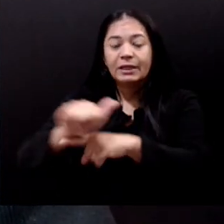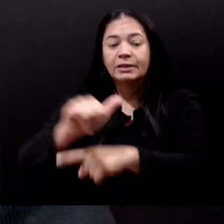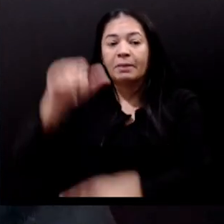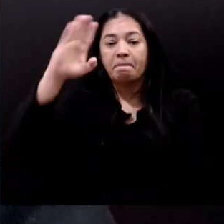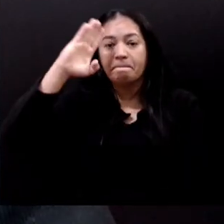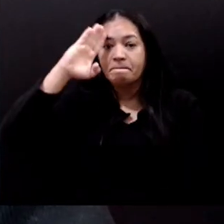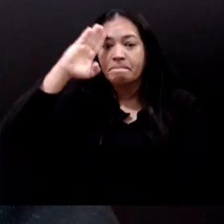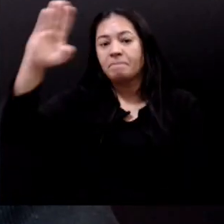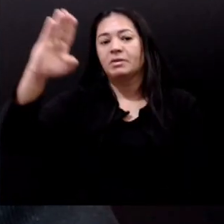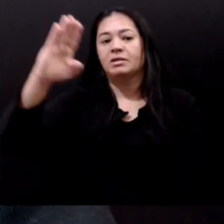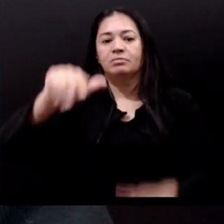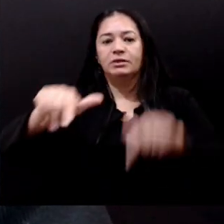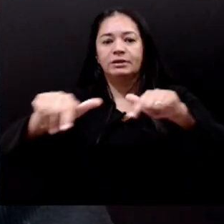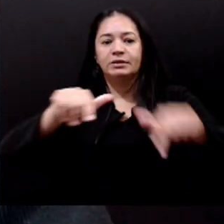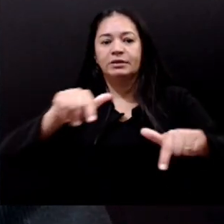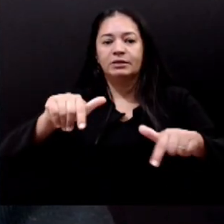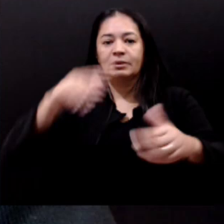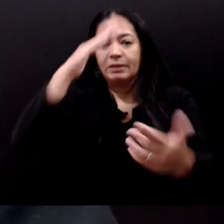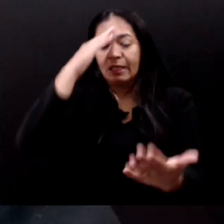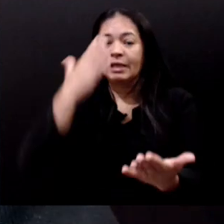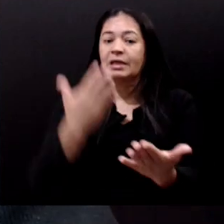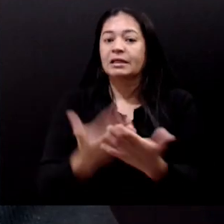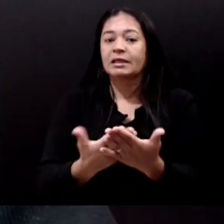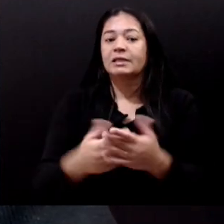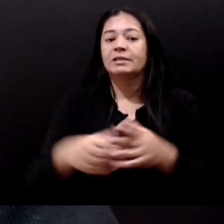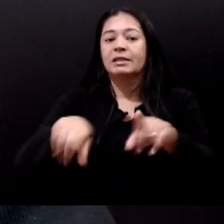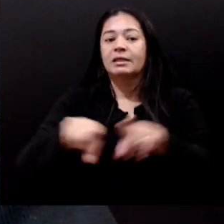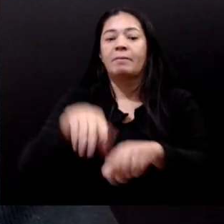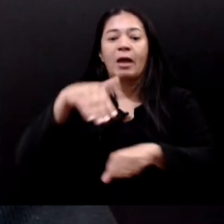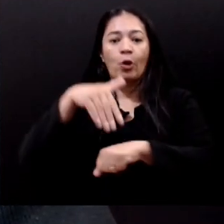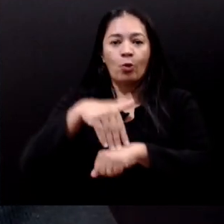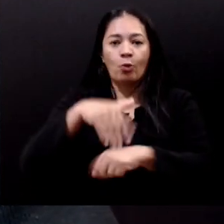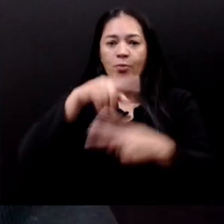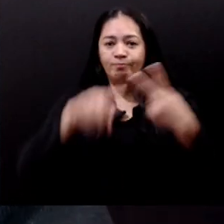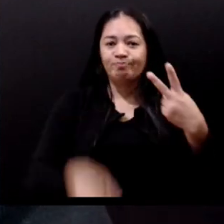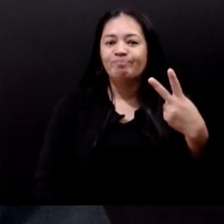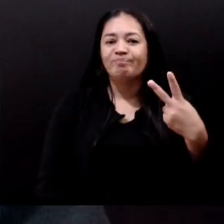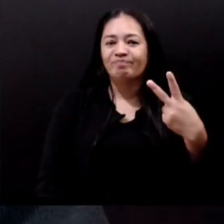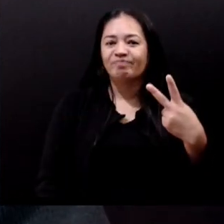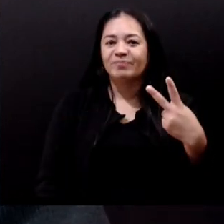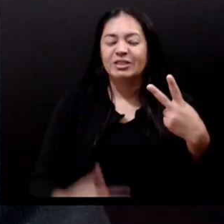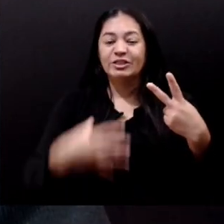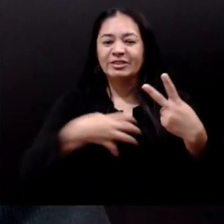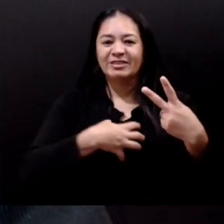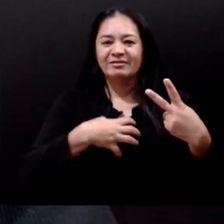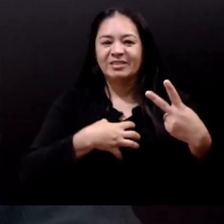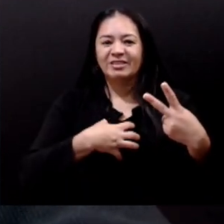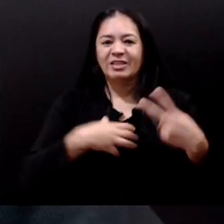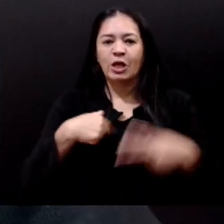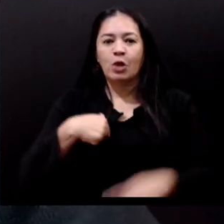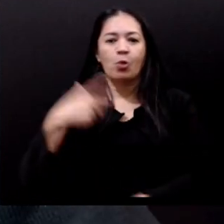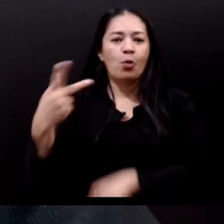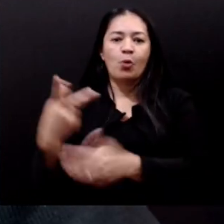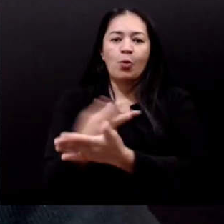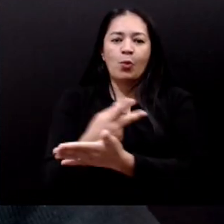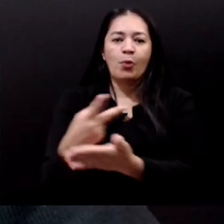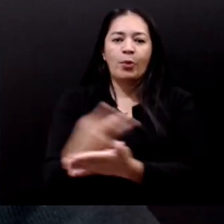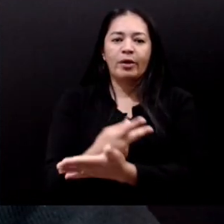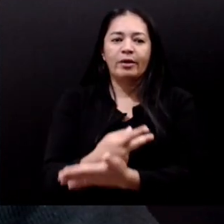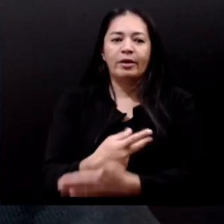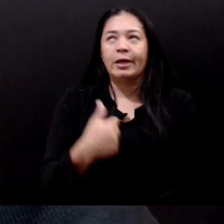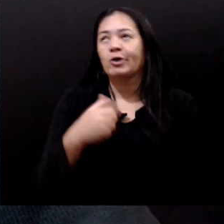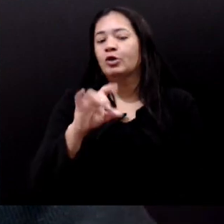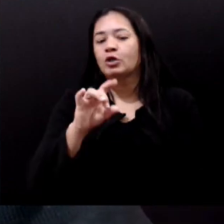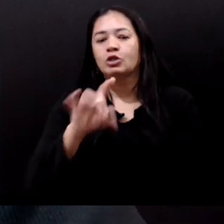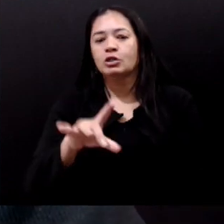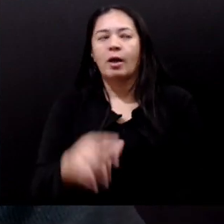questão das crenças, né? E da culpa, né? Porque é isso que gera essa sensação de que eu fiz errado. Então, eu não Uhum. posso simplesmente pensar que